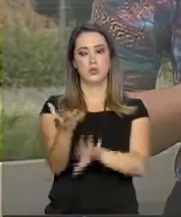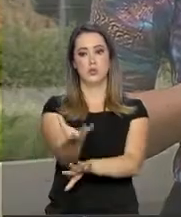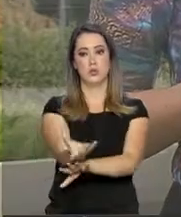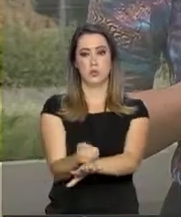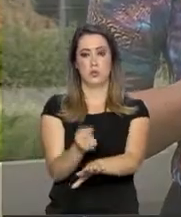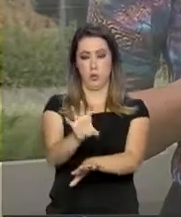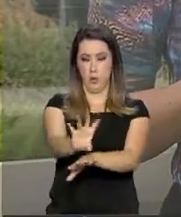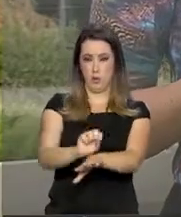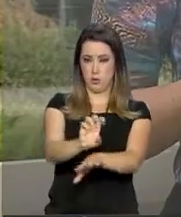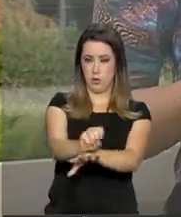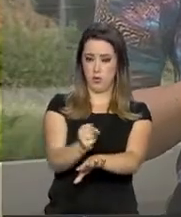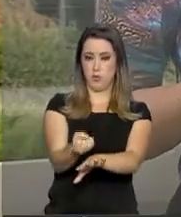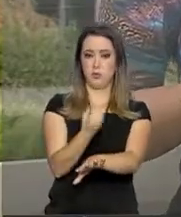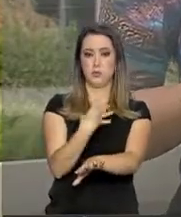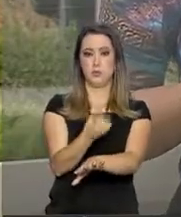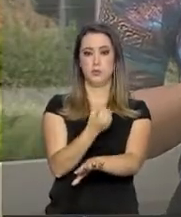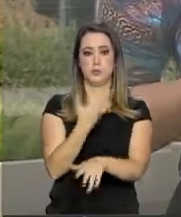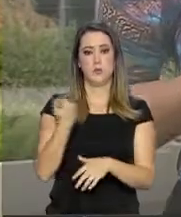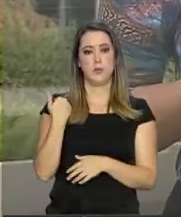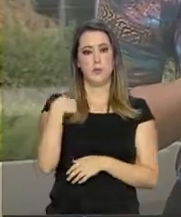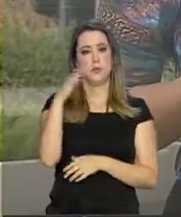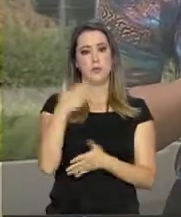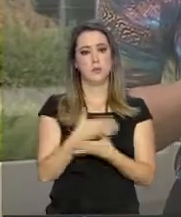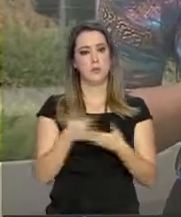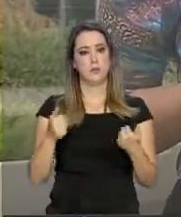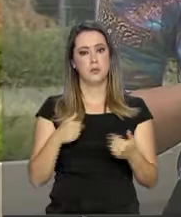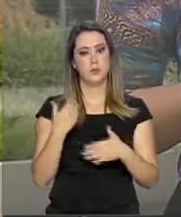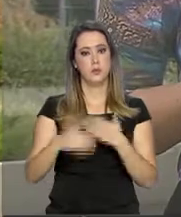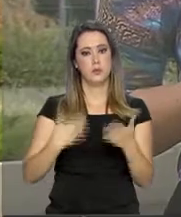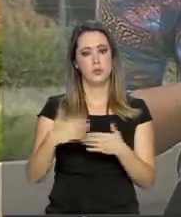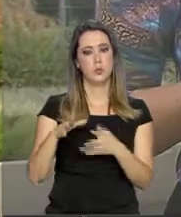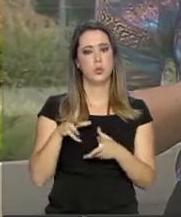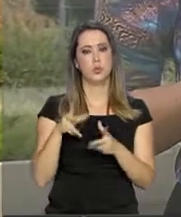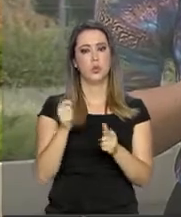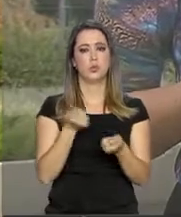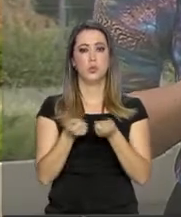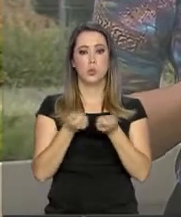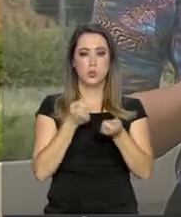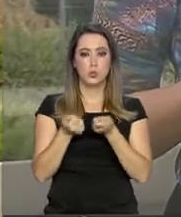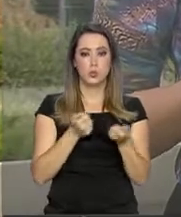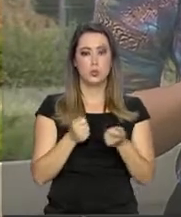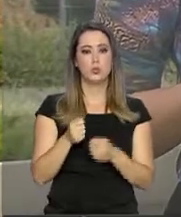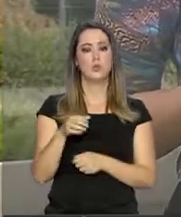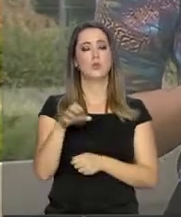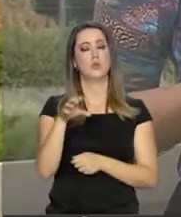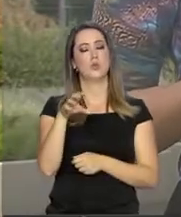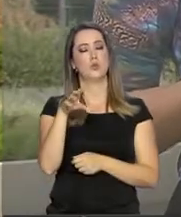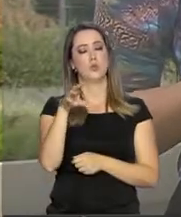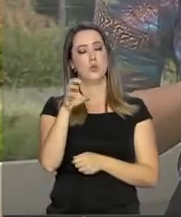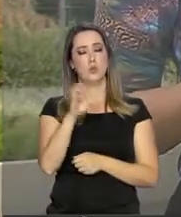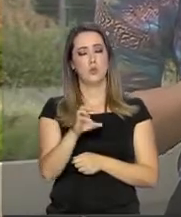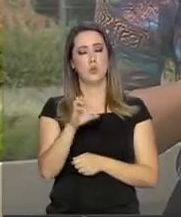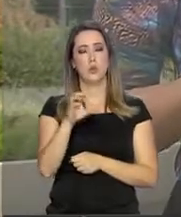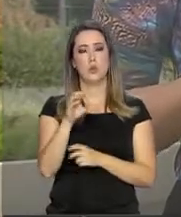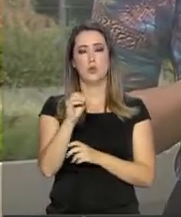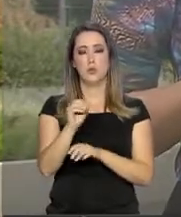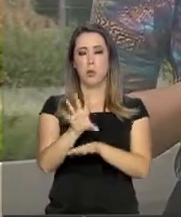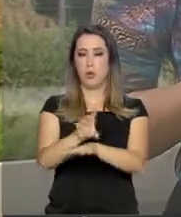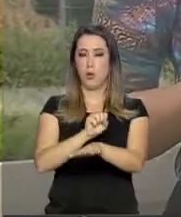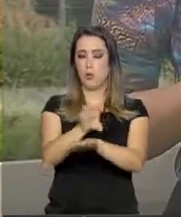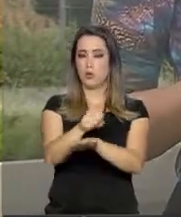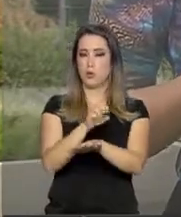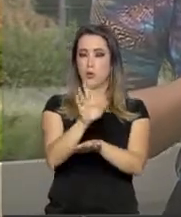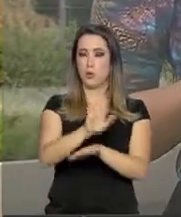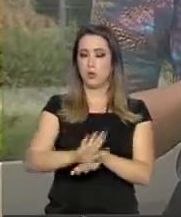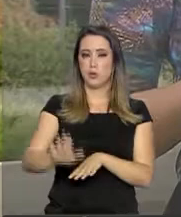vai trazer mais credibilidade ao processo já que tudo vai ser monitorado pela ouvidoria geral da união os prazos de resposta ao